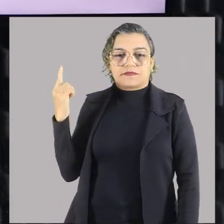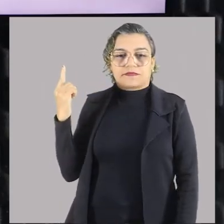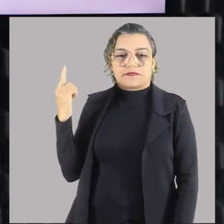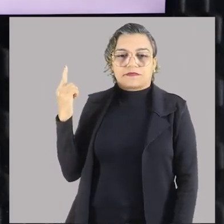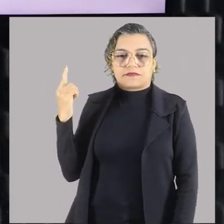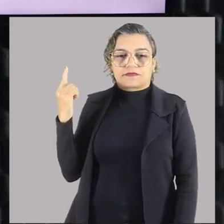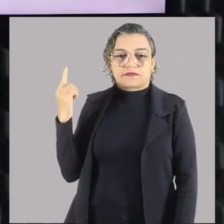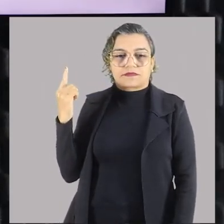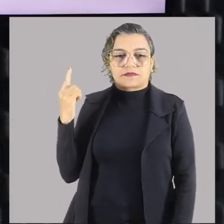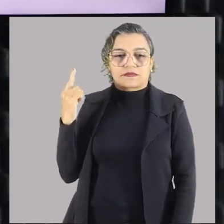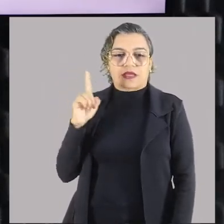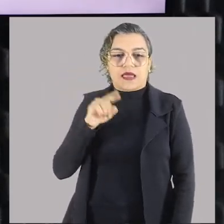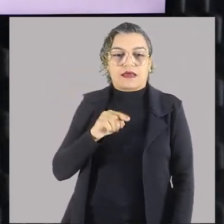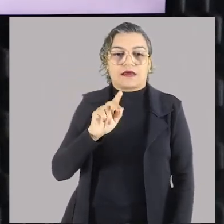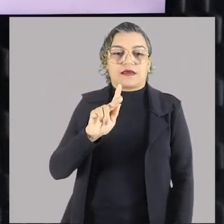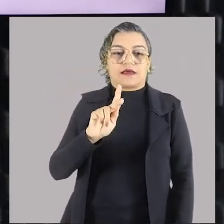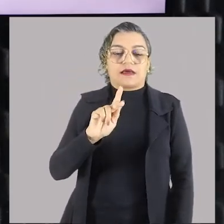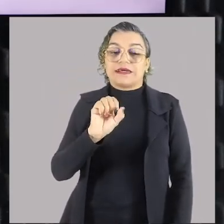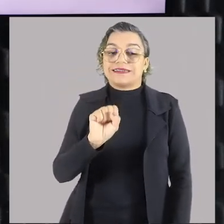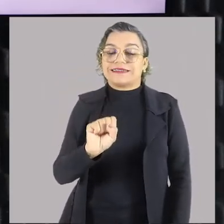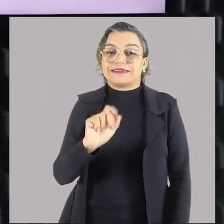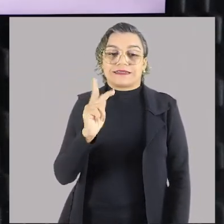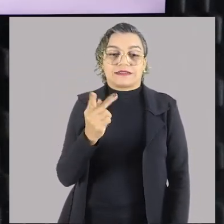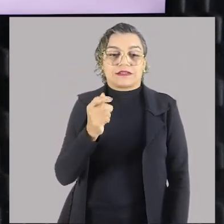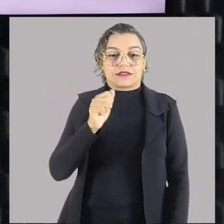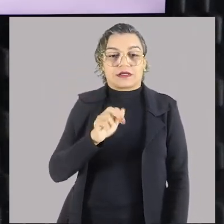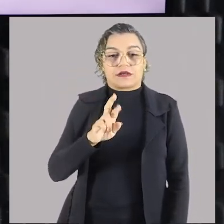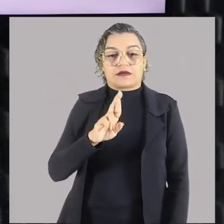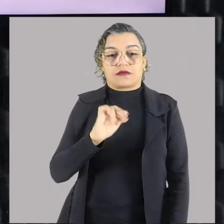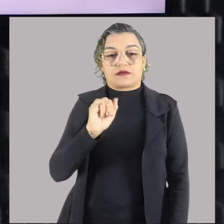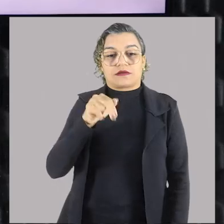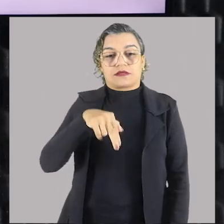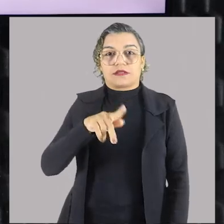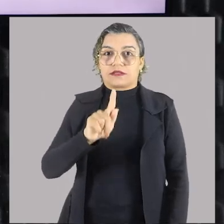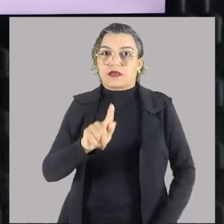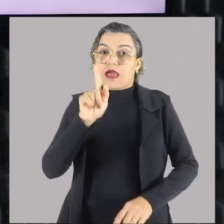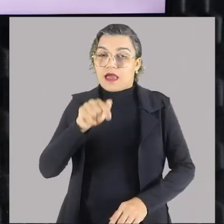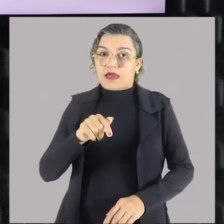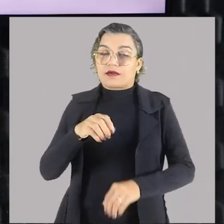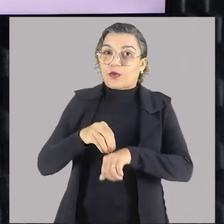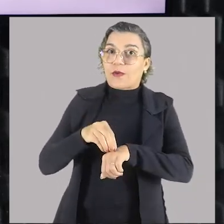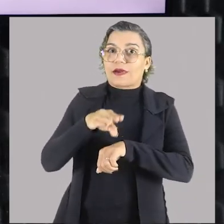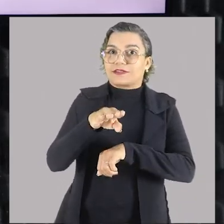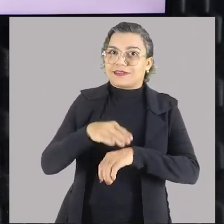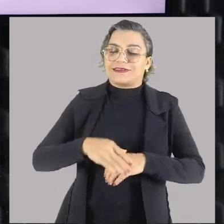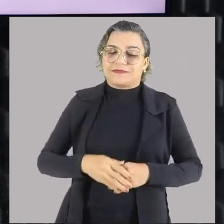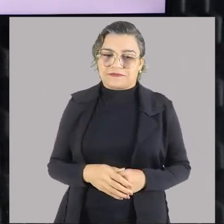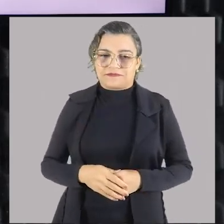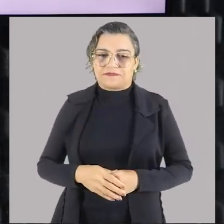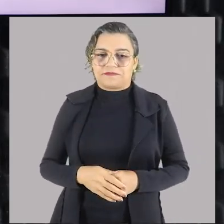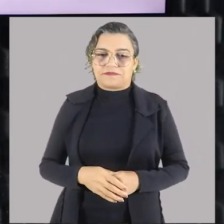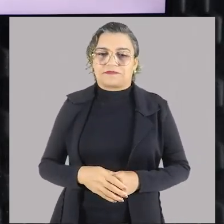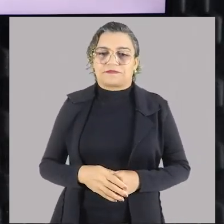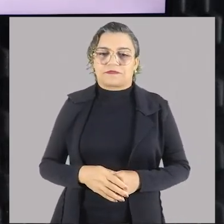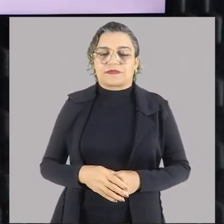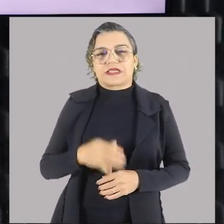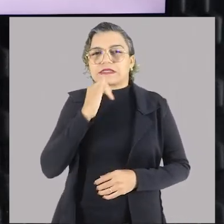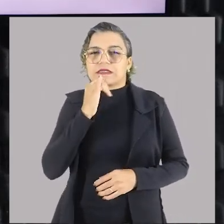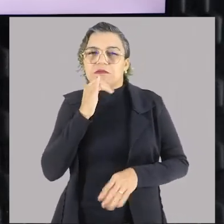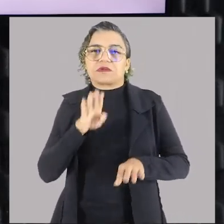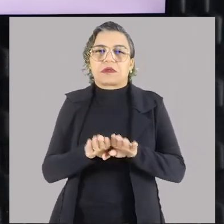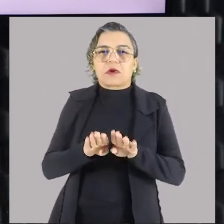é o compartilhar. Então, é essa troca de informações. In other words, de outra forma,